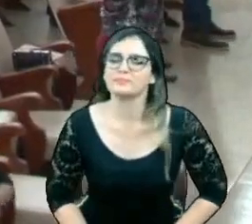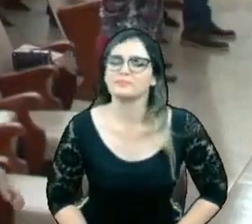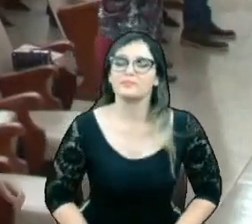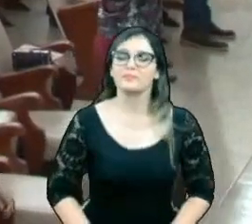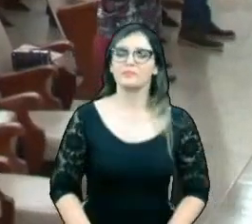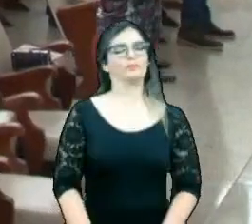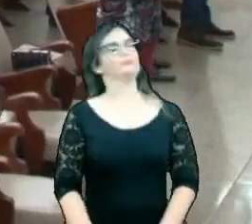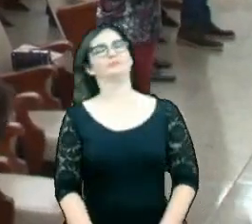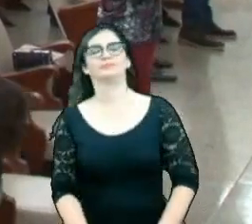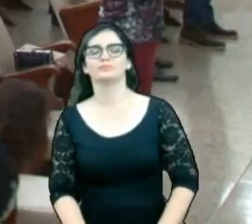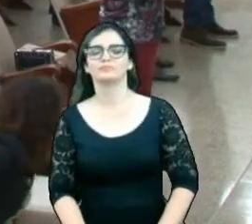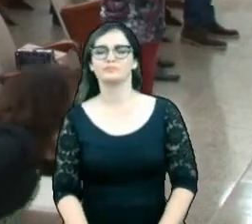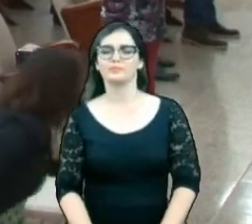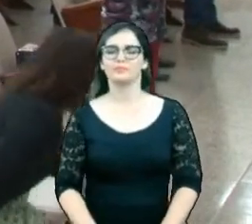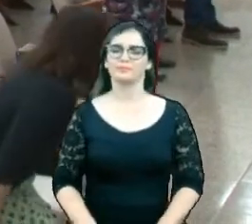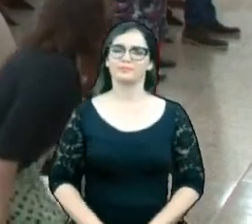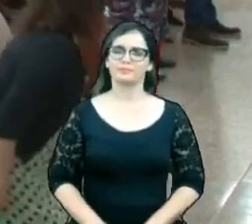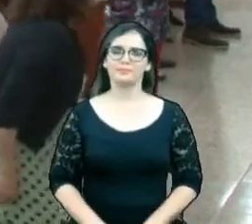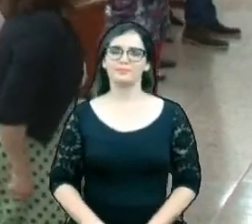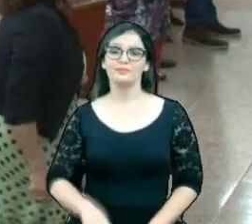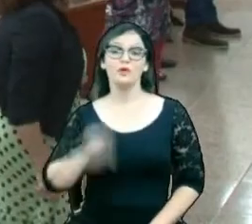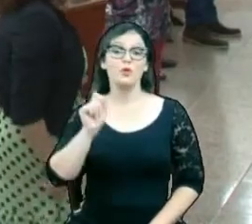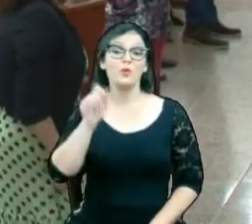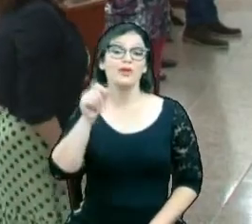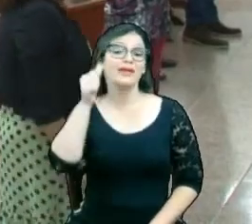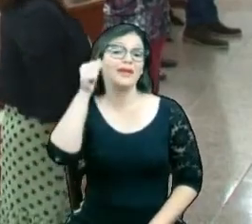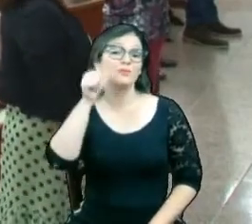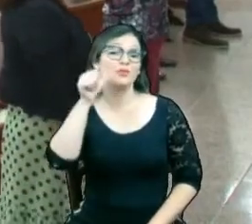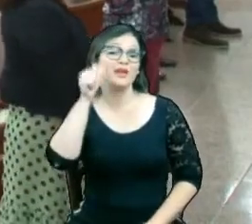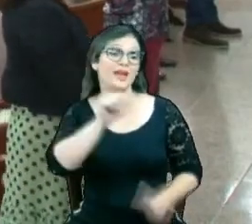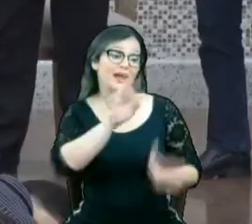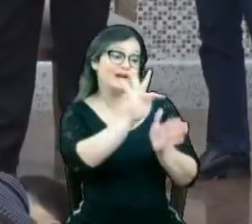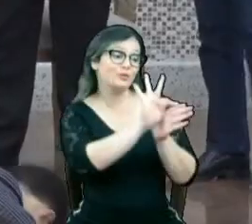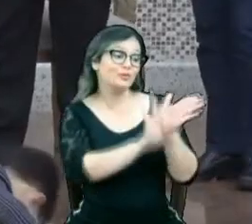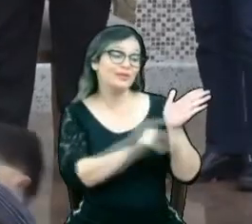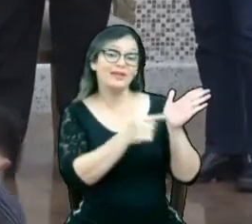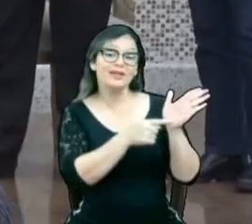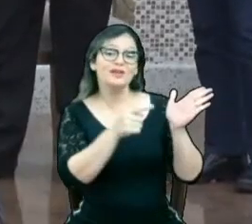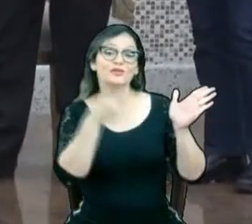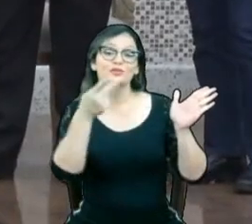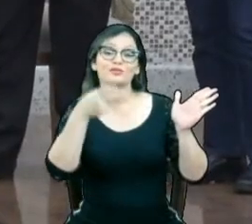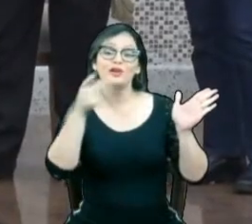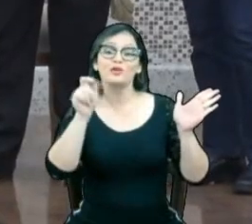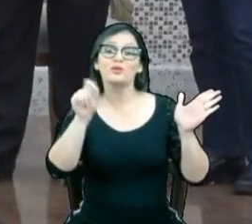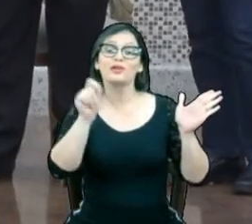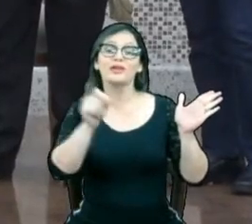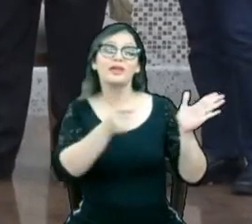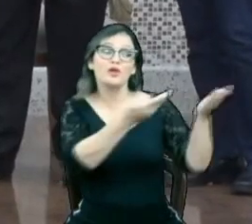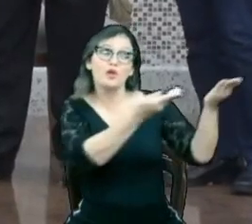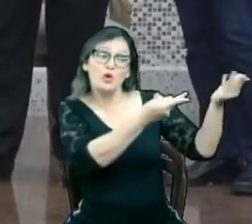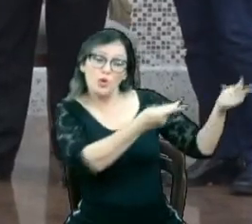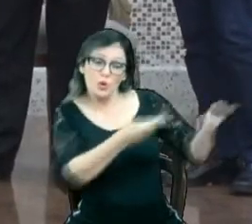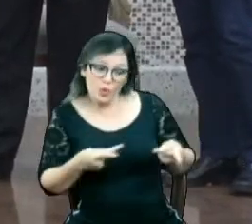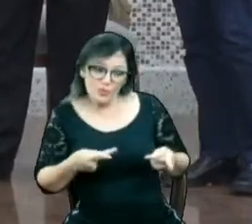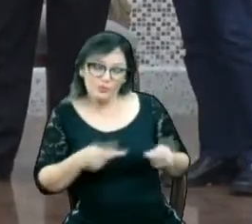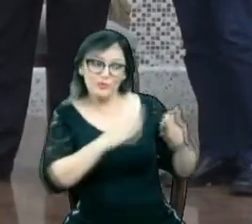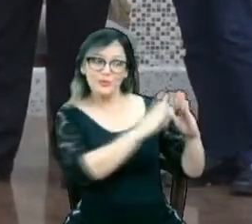foi a conformação Dessa senhora alegrai-vos comigo a dica comigo alegrai-vos comigo